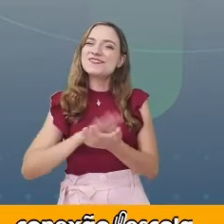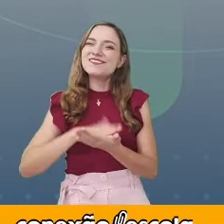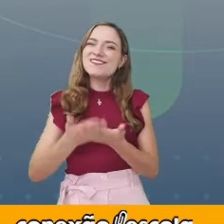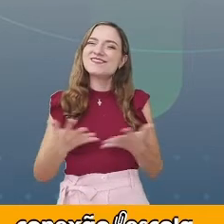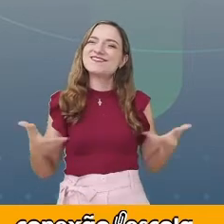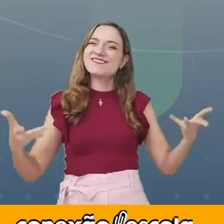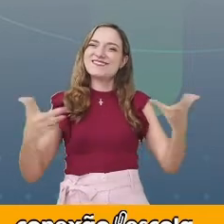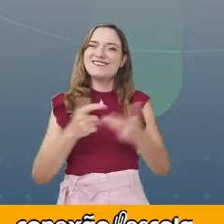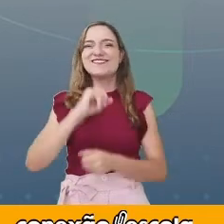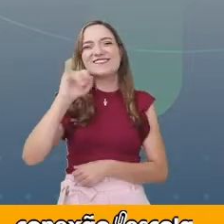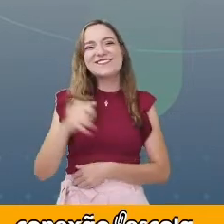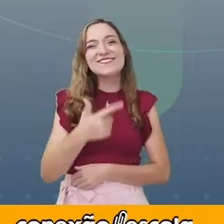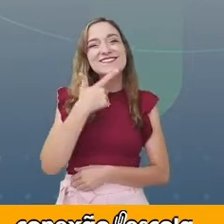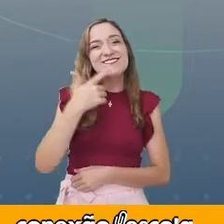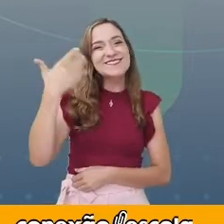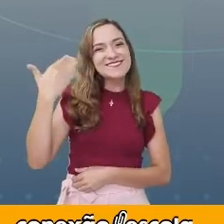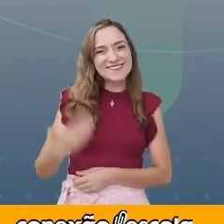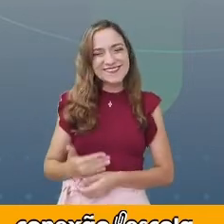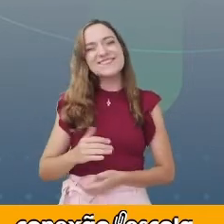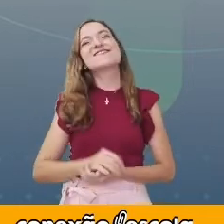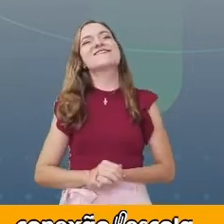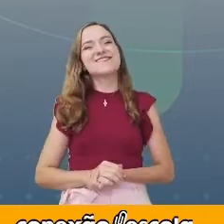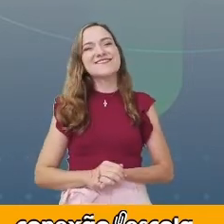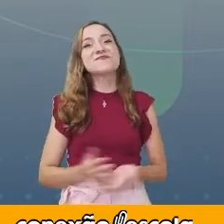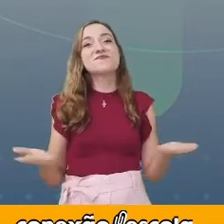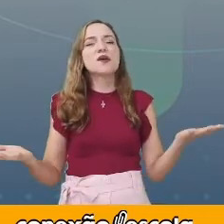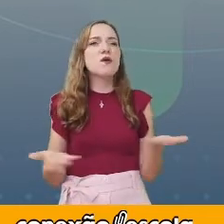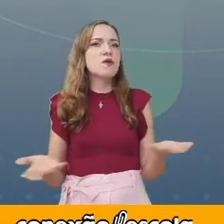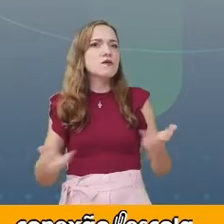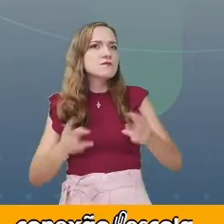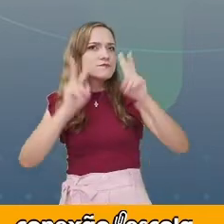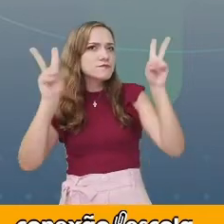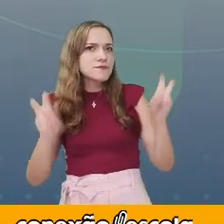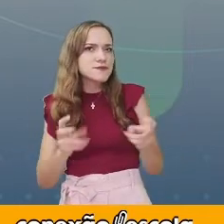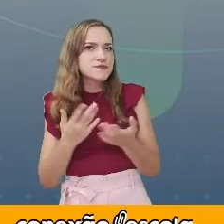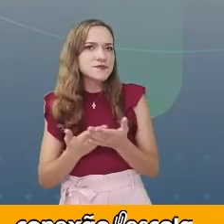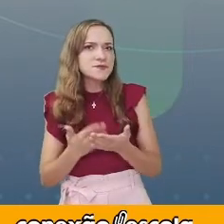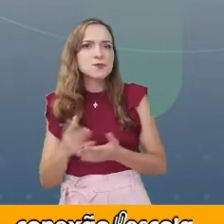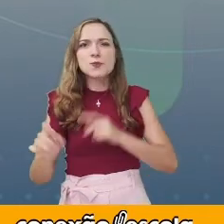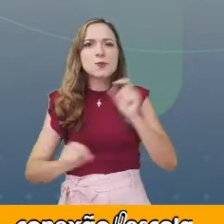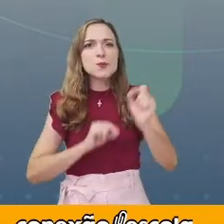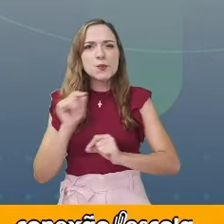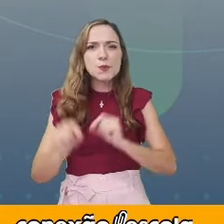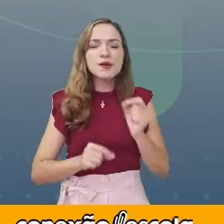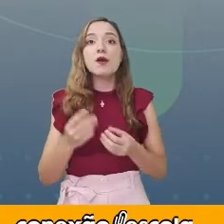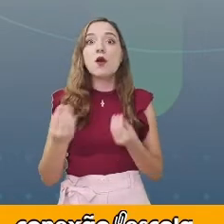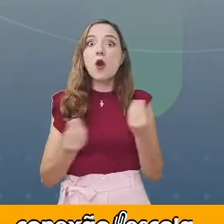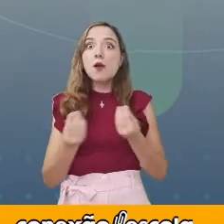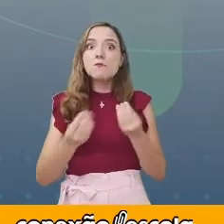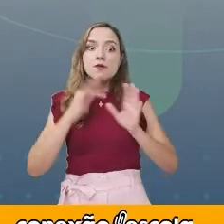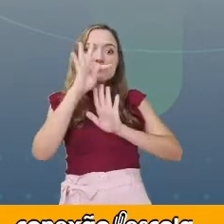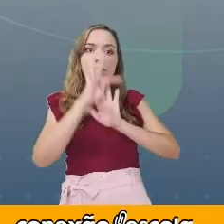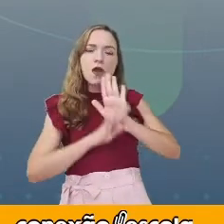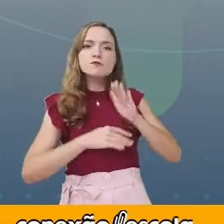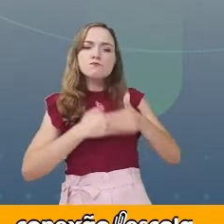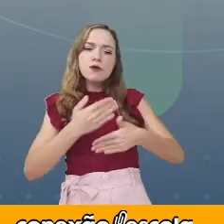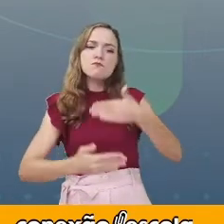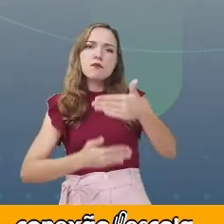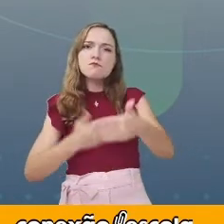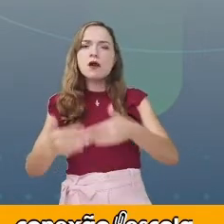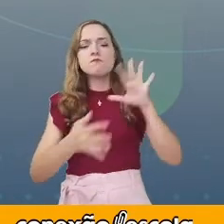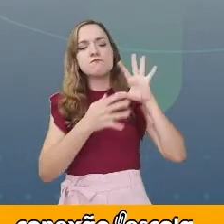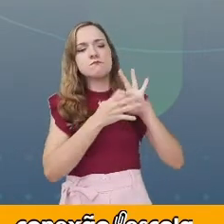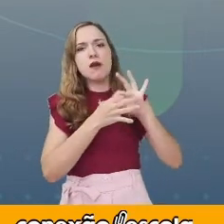queridíssima intérprete Jaqueline e hoje o tema da nossa aula é progressão